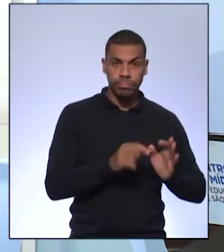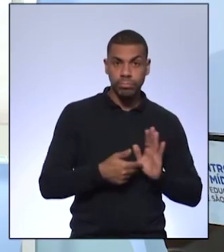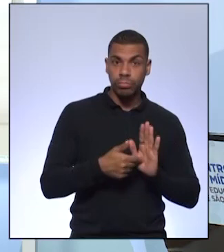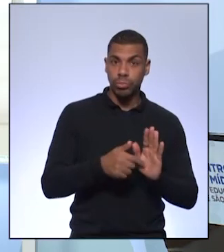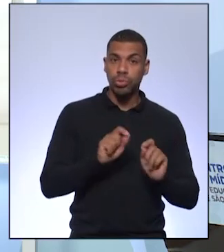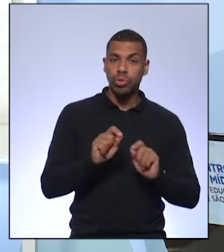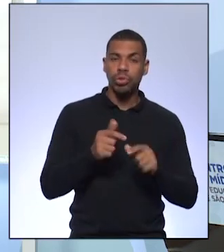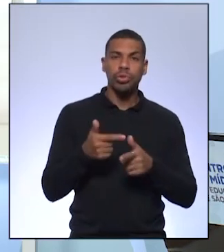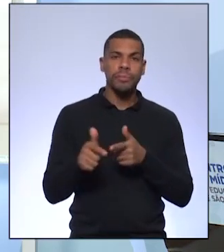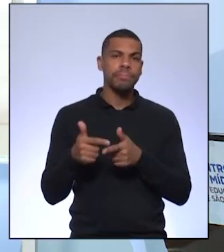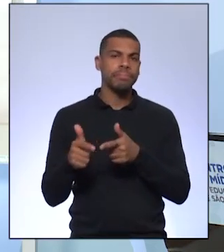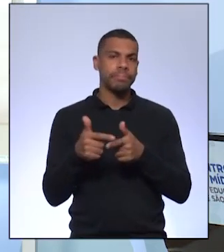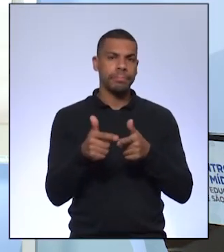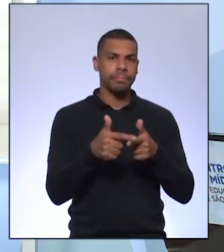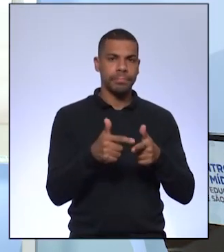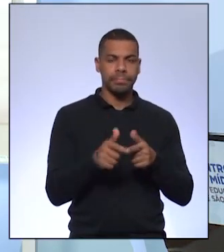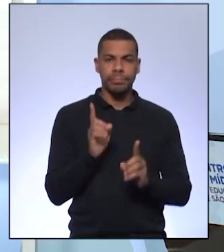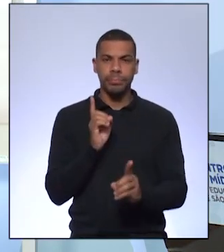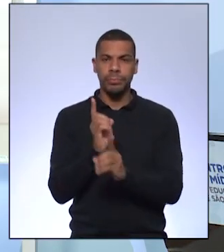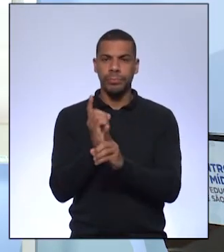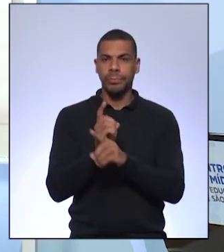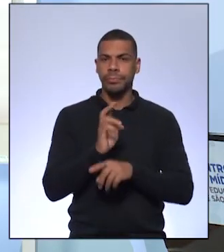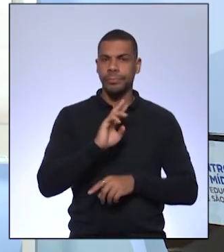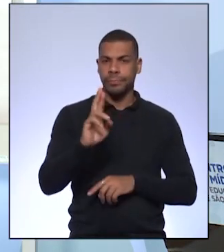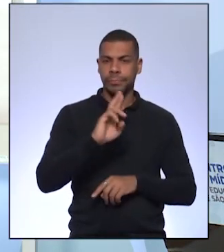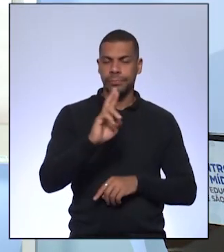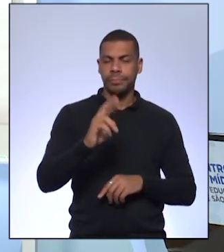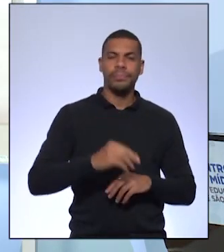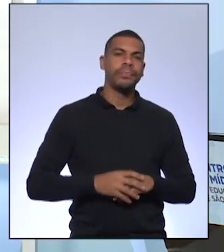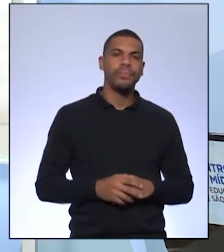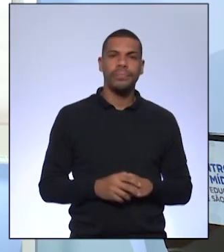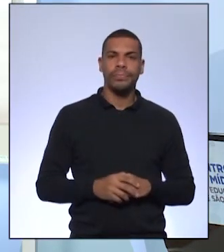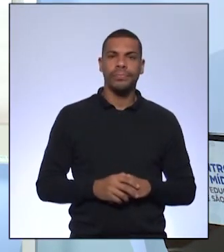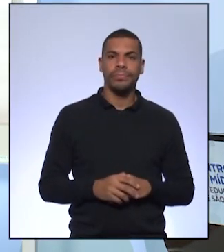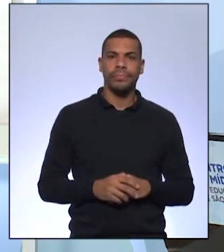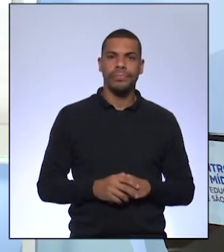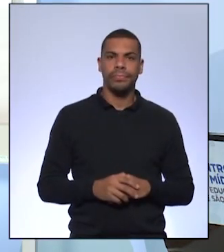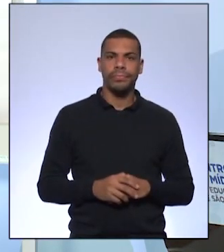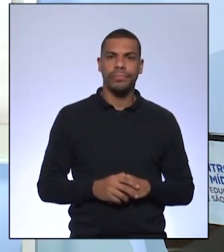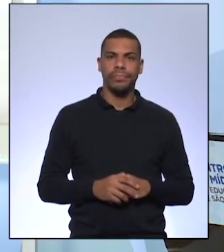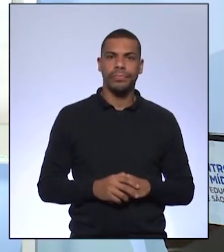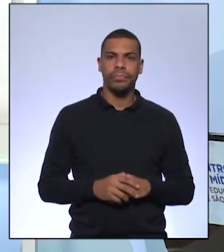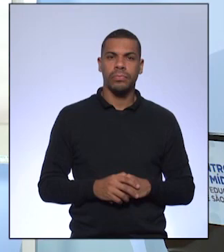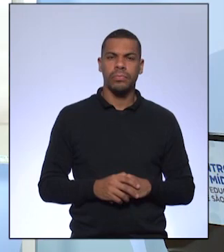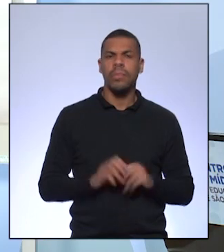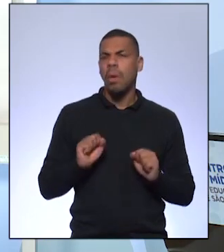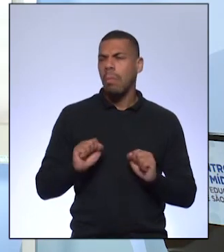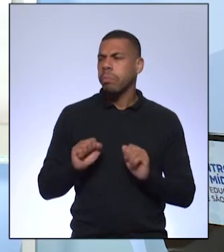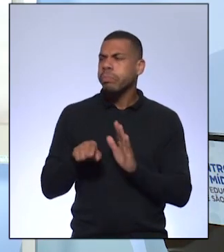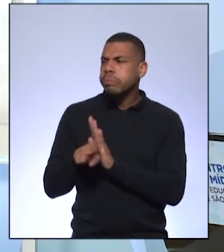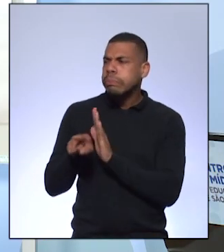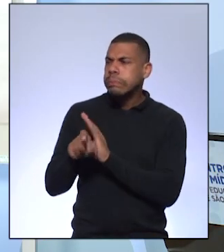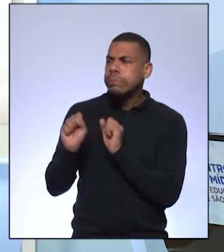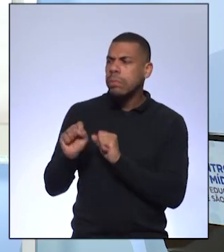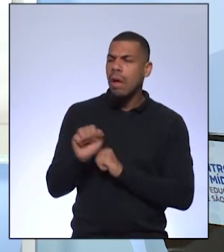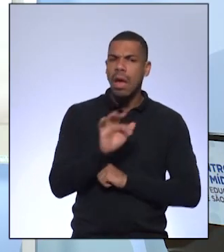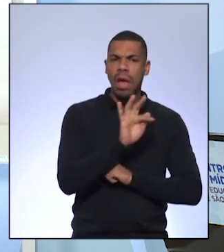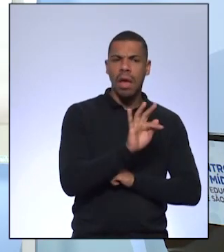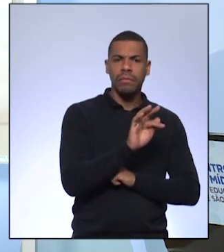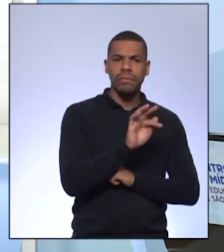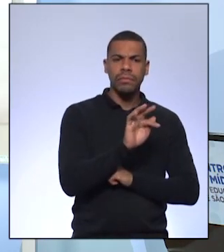situação problema. Jonas, eu posso chamar, por exemplo, assim, de f de x igual